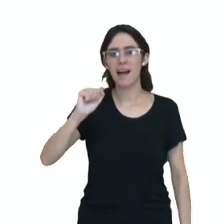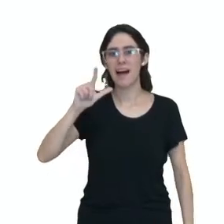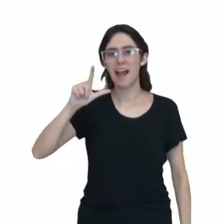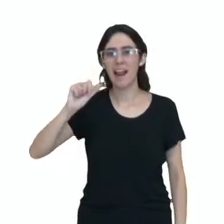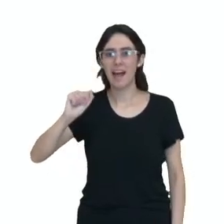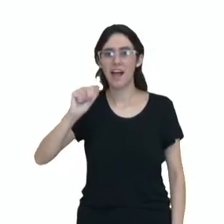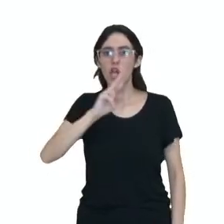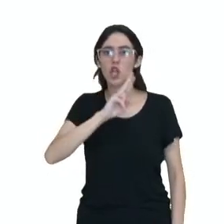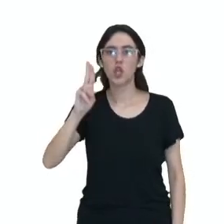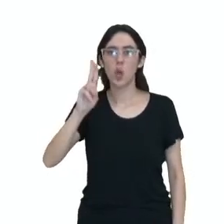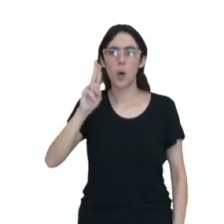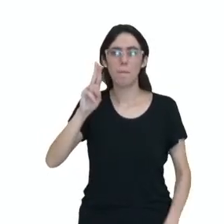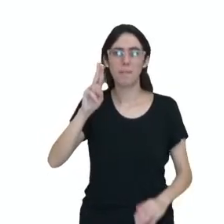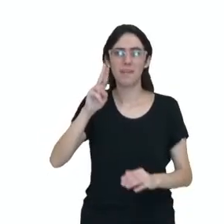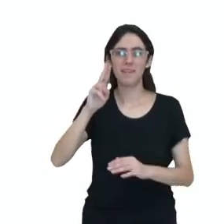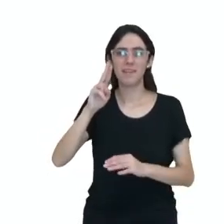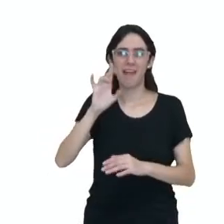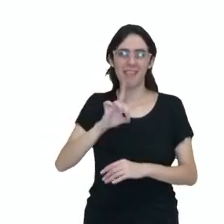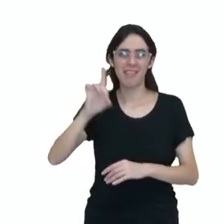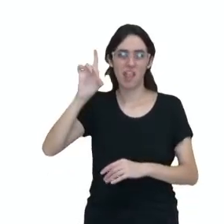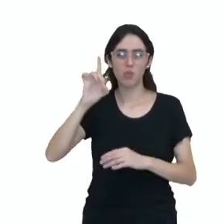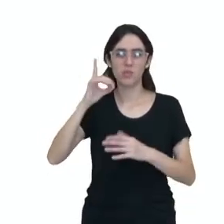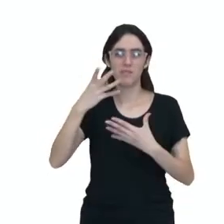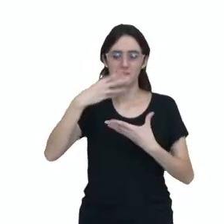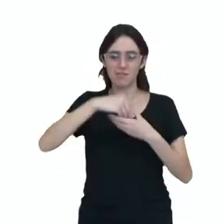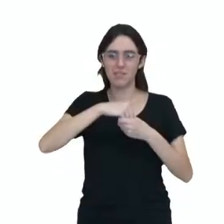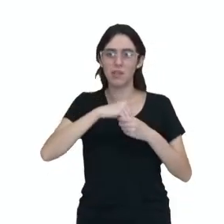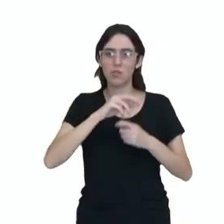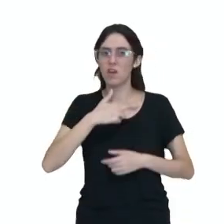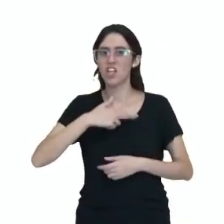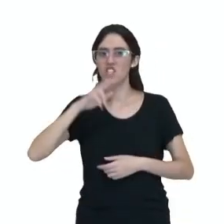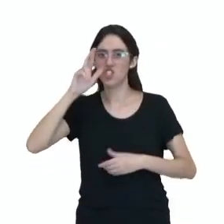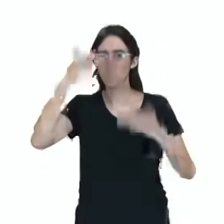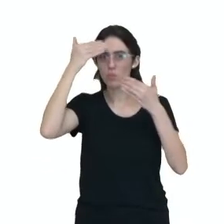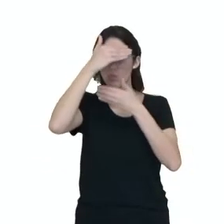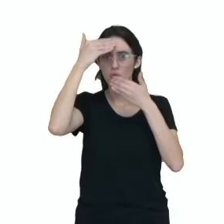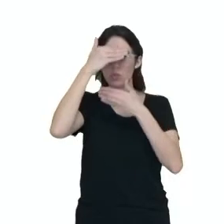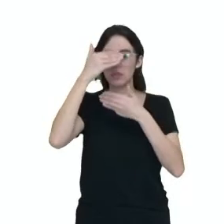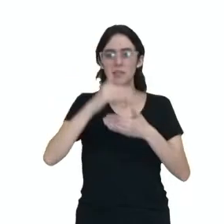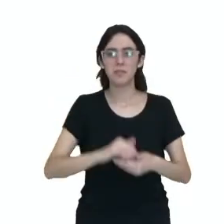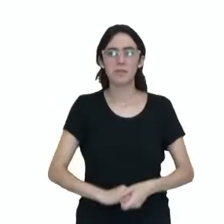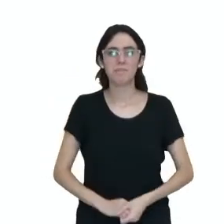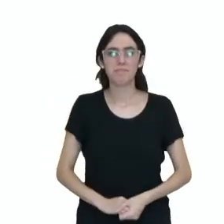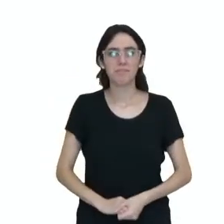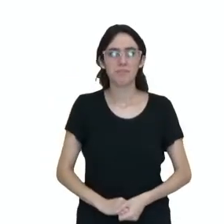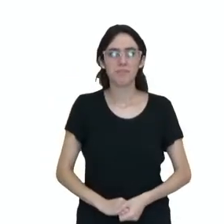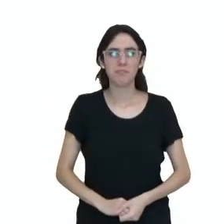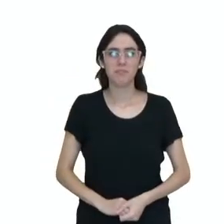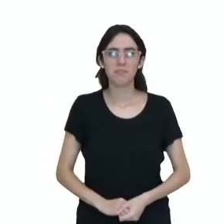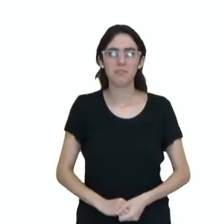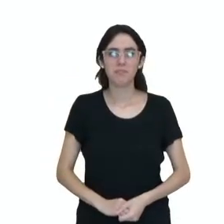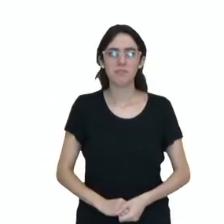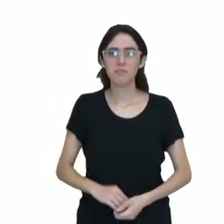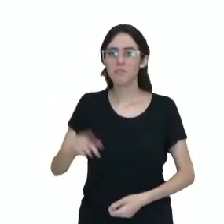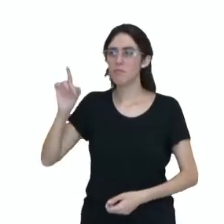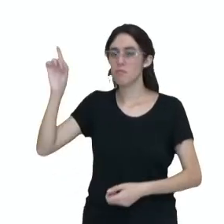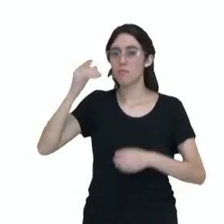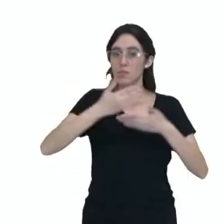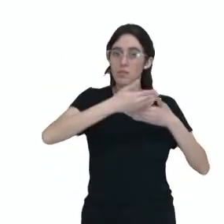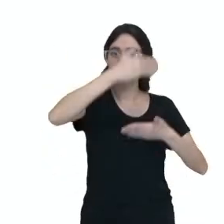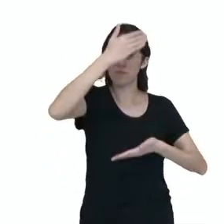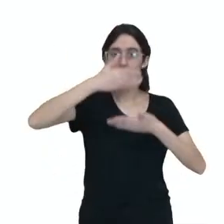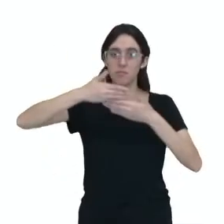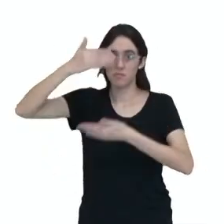Deus no mundo islâmico, né, na religião muçulmana. As muralhas